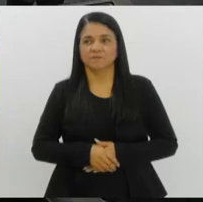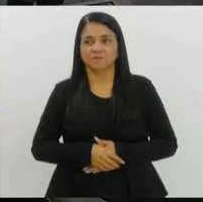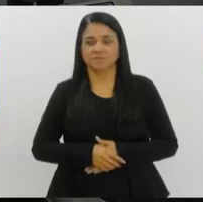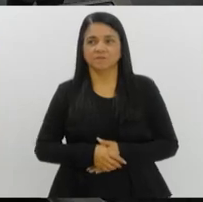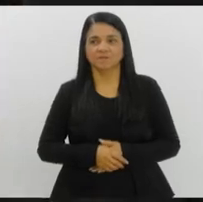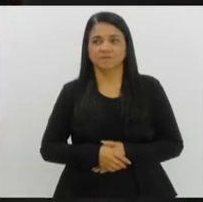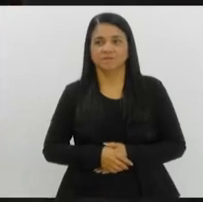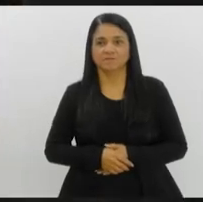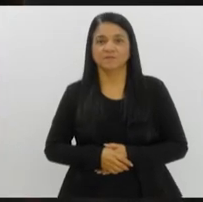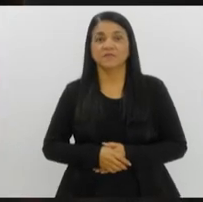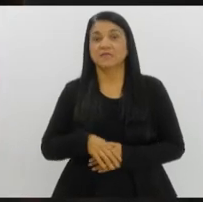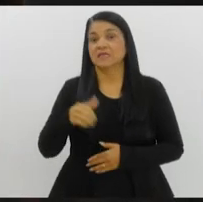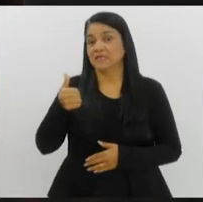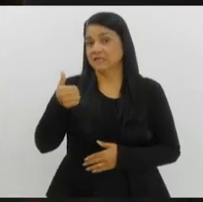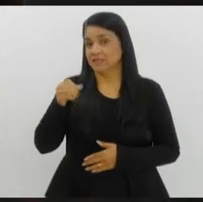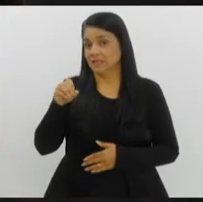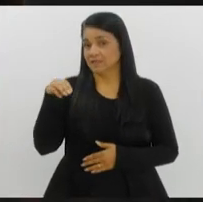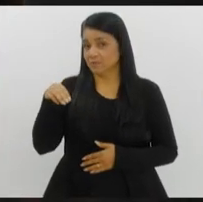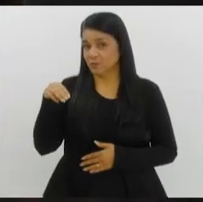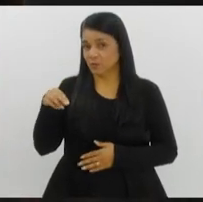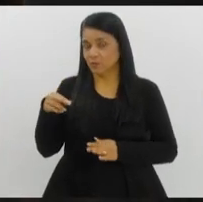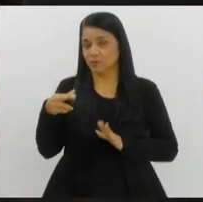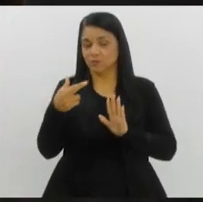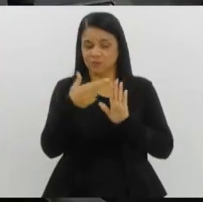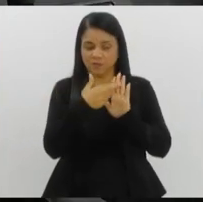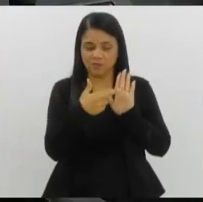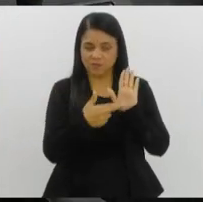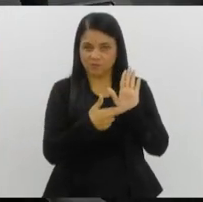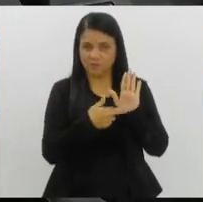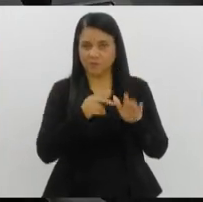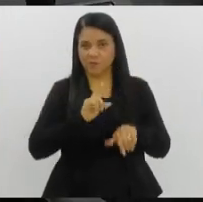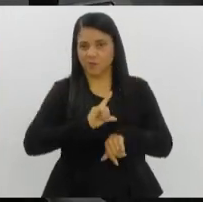Vossa Excelência dispõe de 10 minutos no tempo regimental.